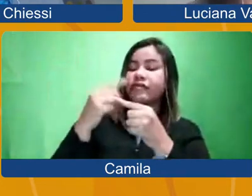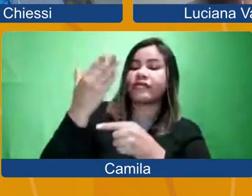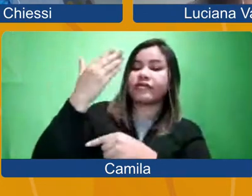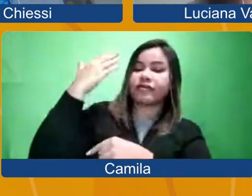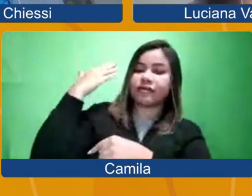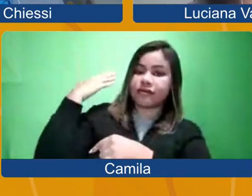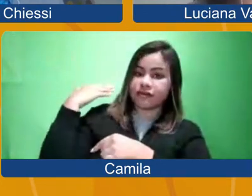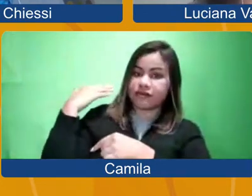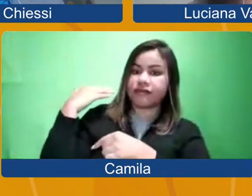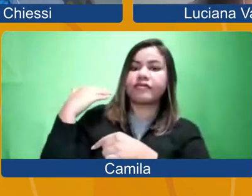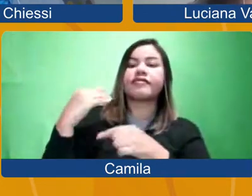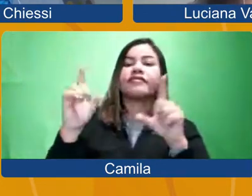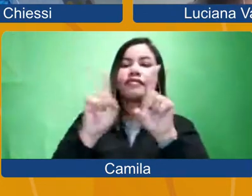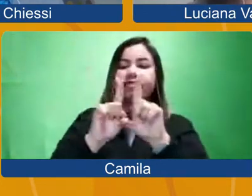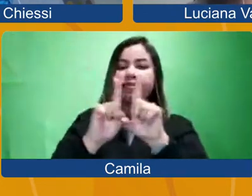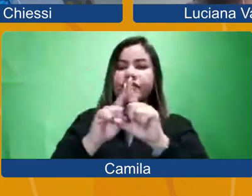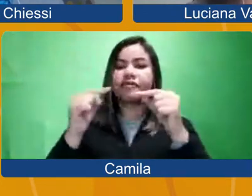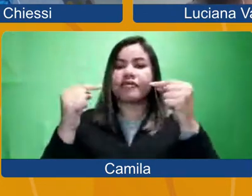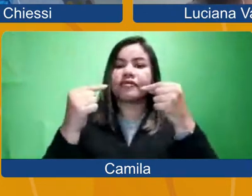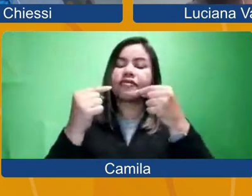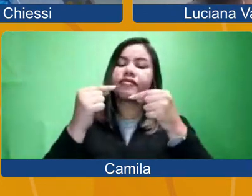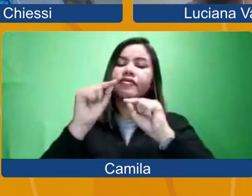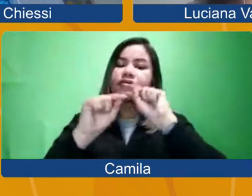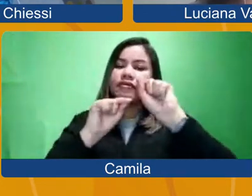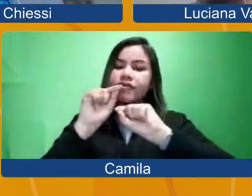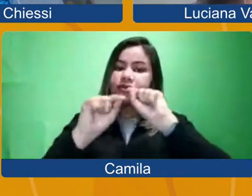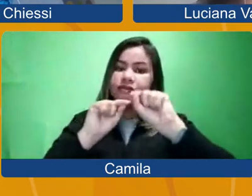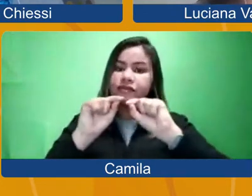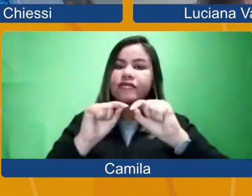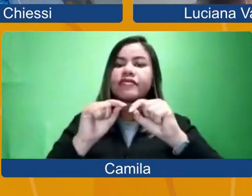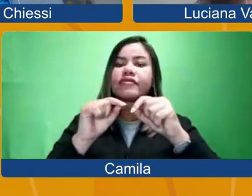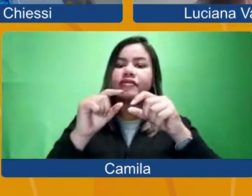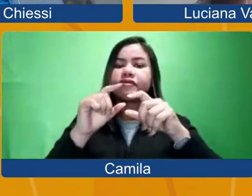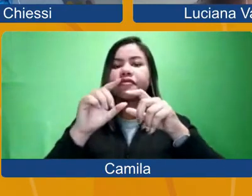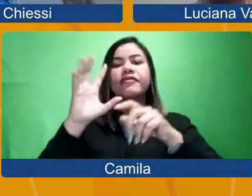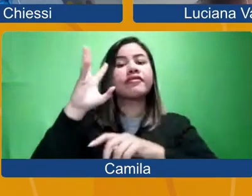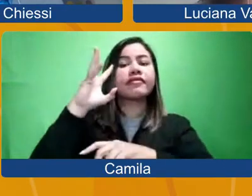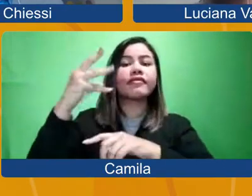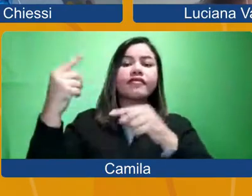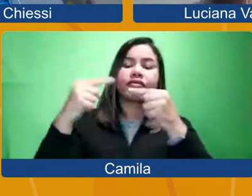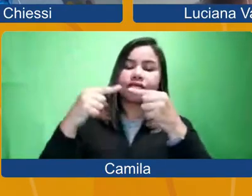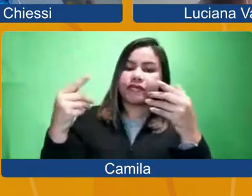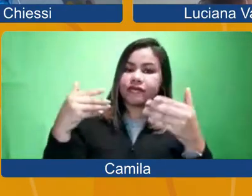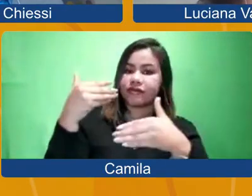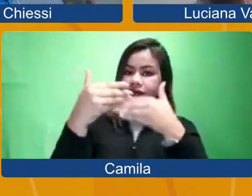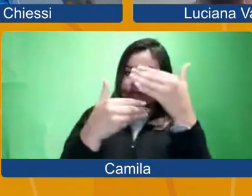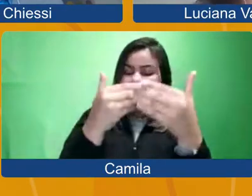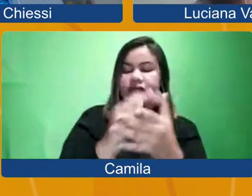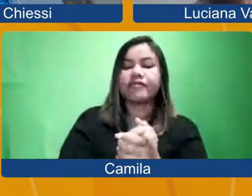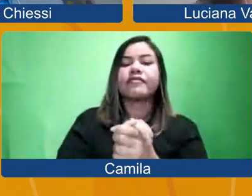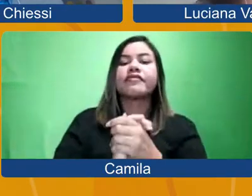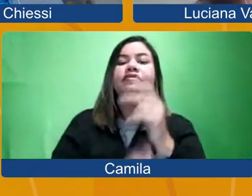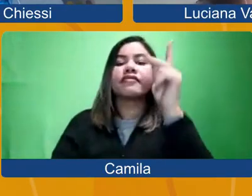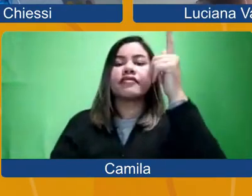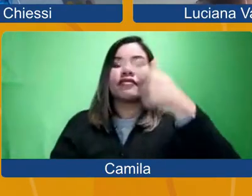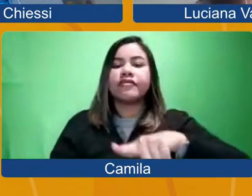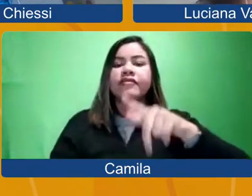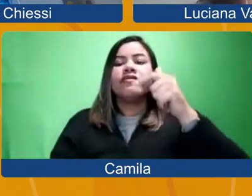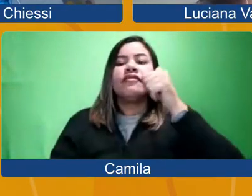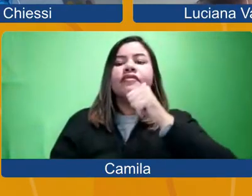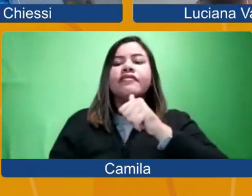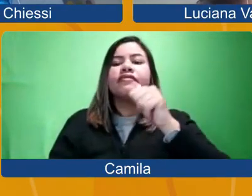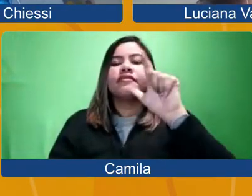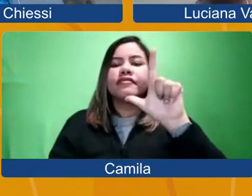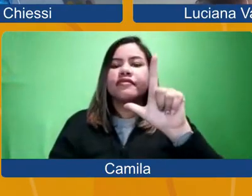climáticas dos tempos anteriores ao que nós vivemos. Depois a professora Luciana Risso, que é especialista